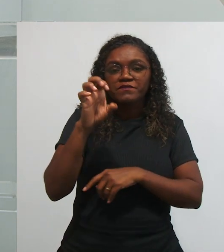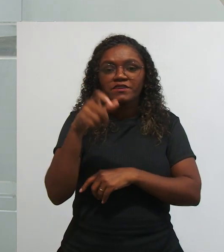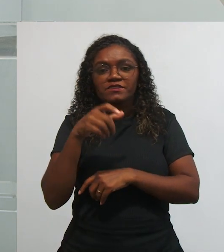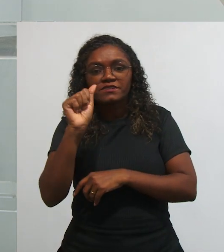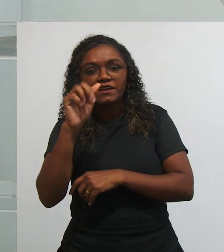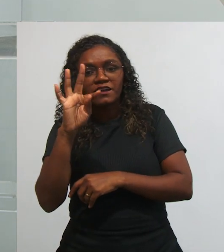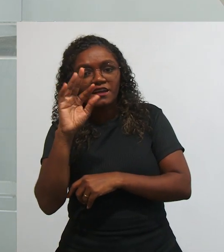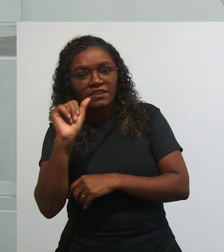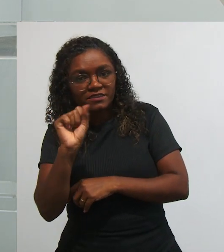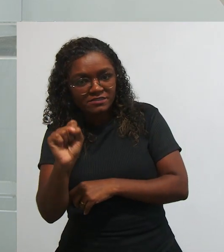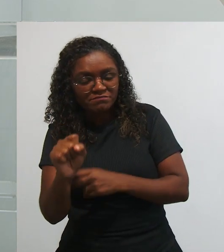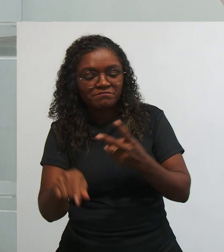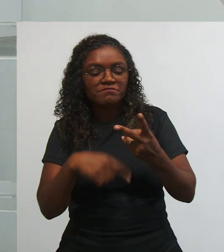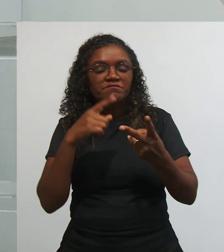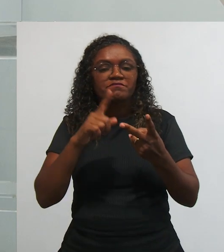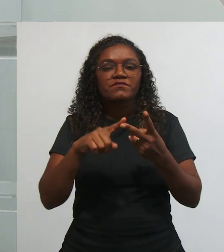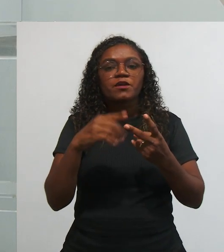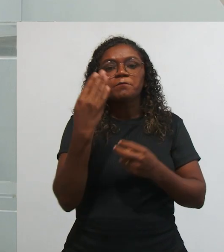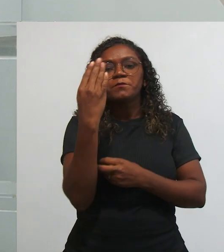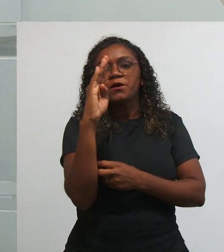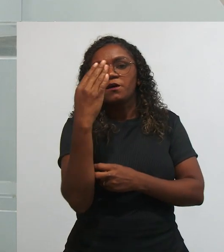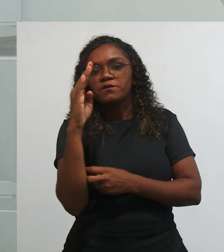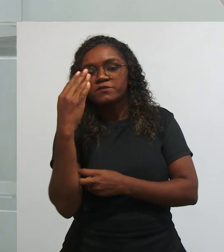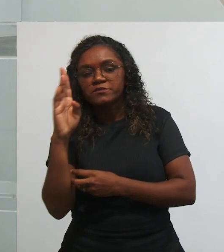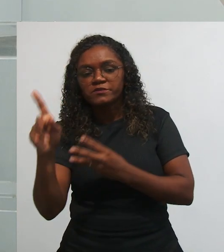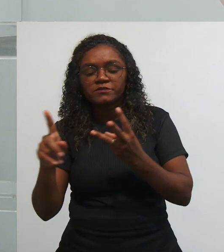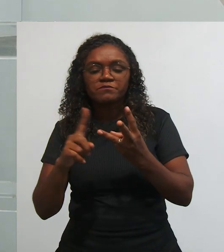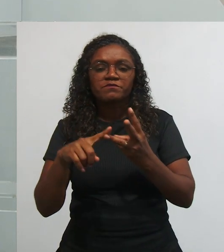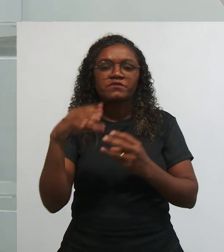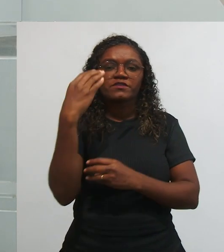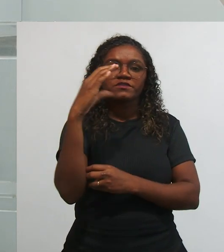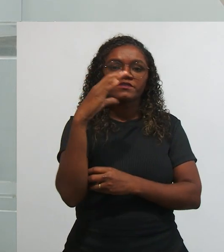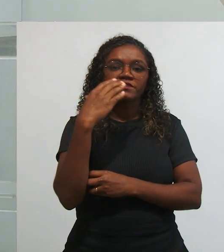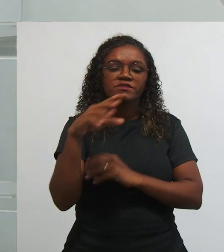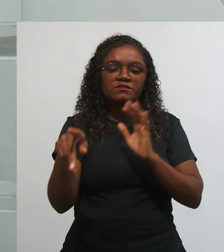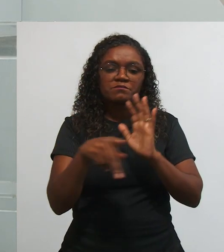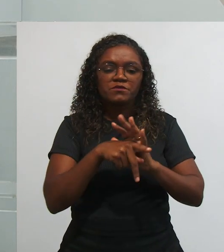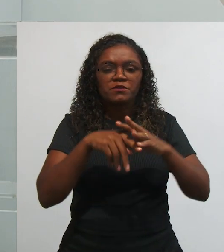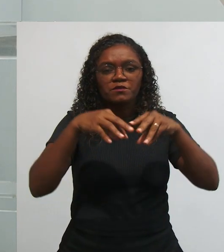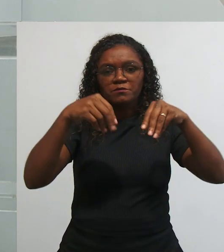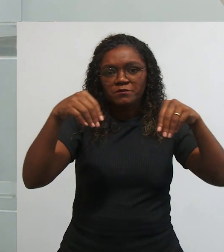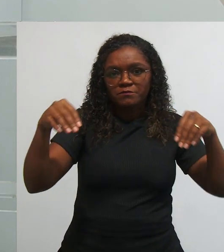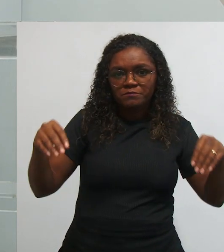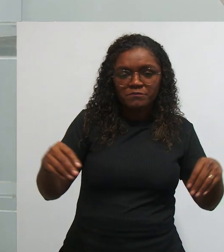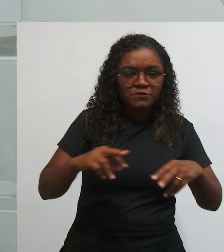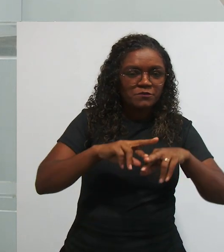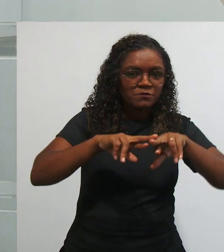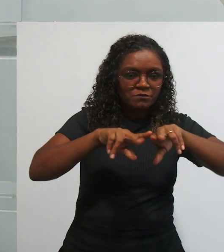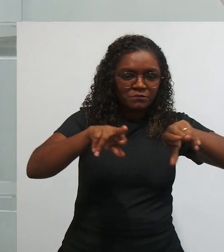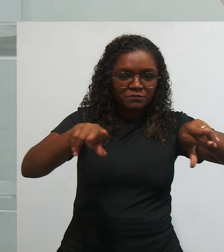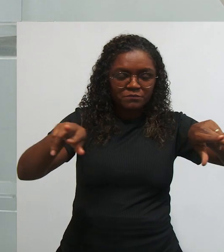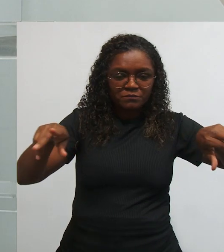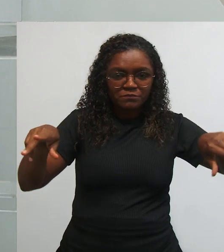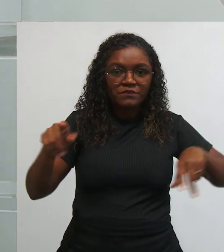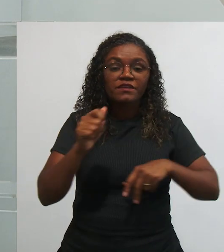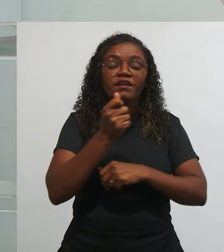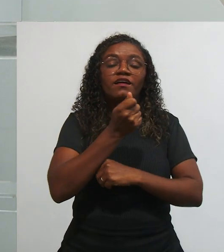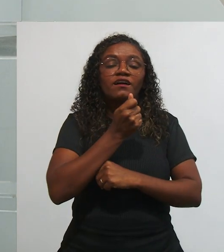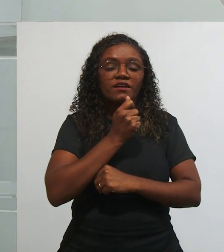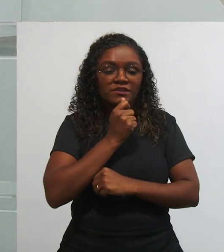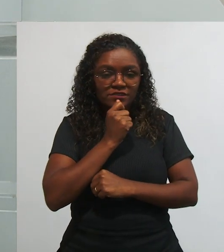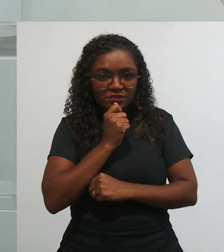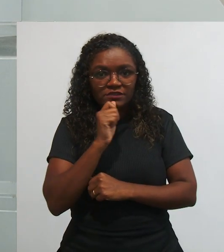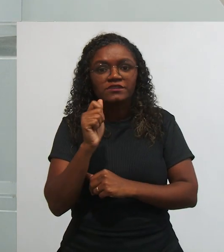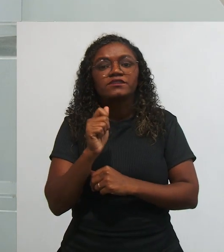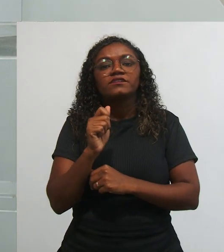biológicas, às vezes as ciências da Terra. muitas ciências ainda utilizam e se